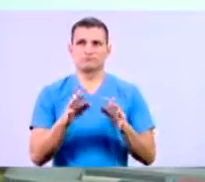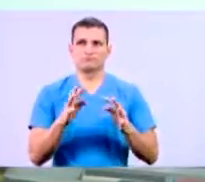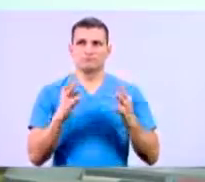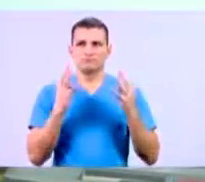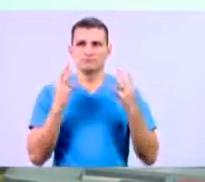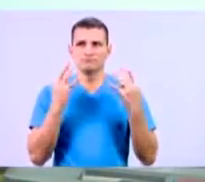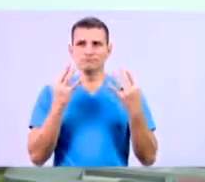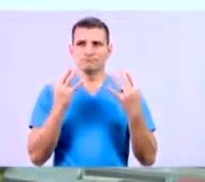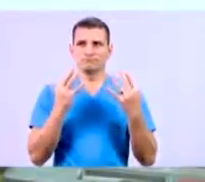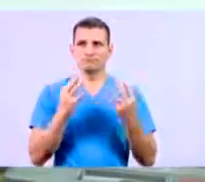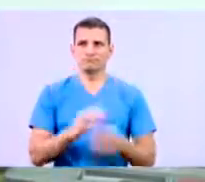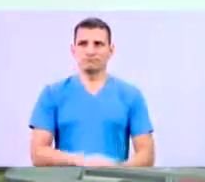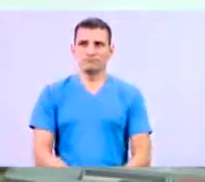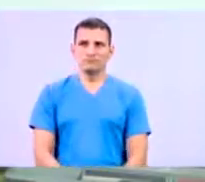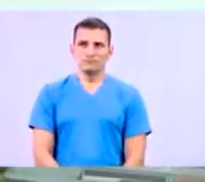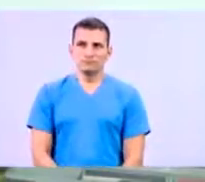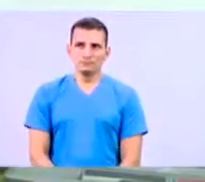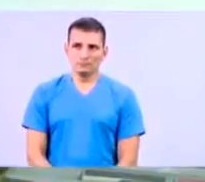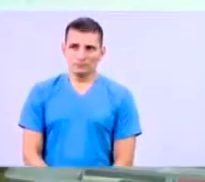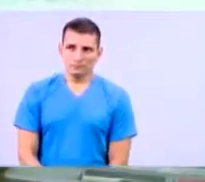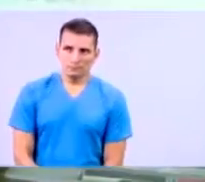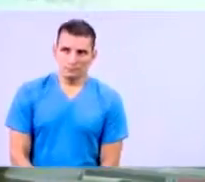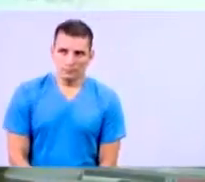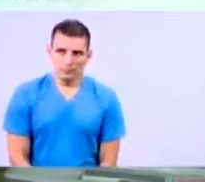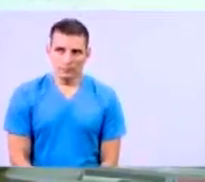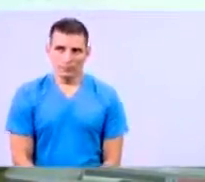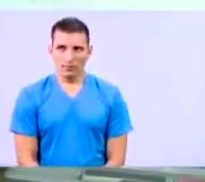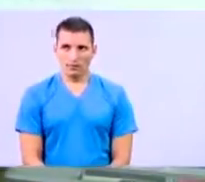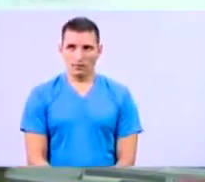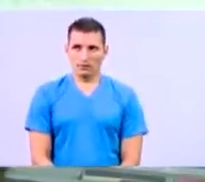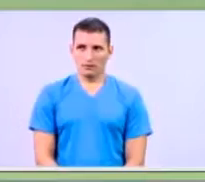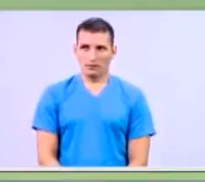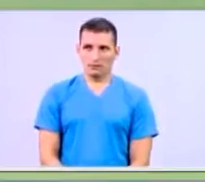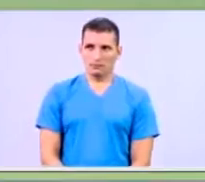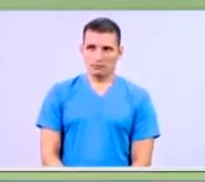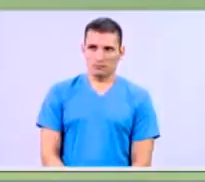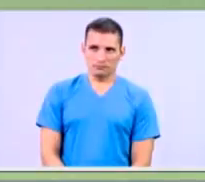certo? Vamos para o outro,